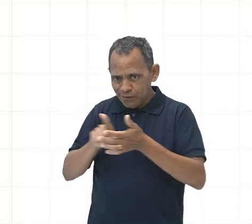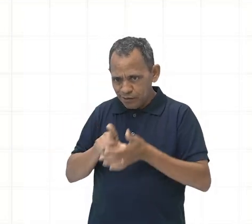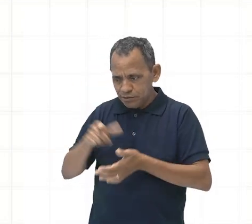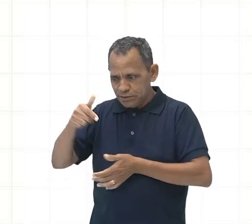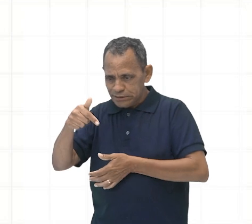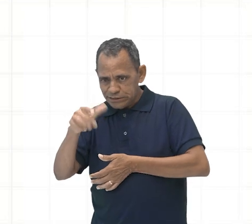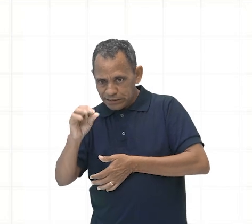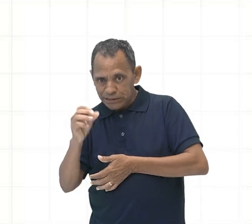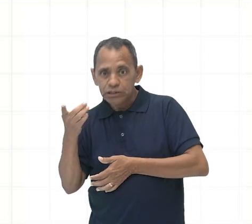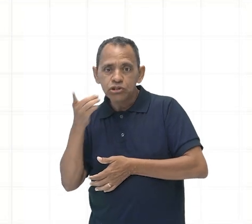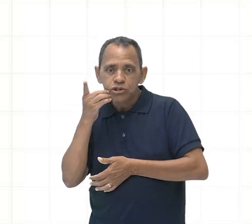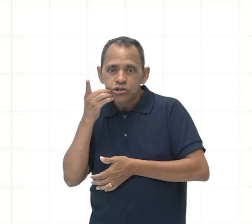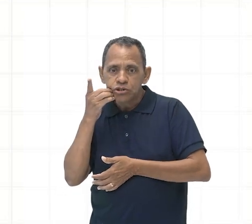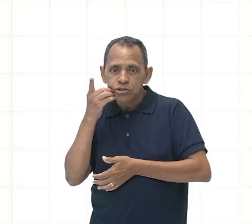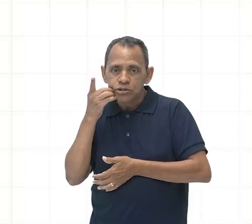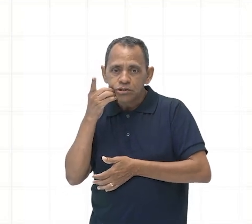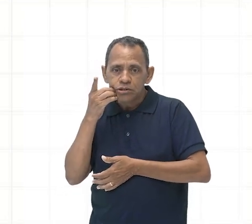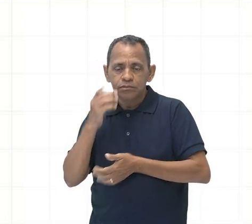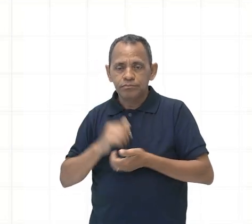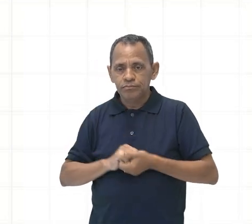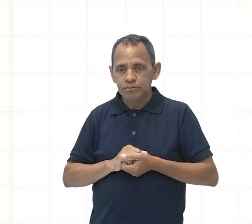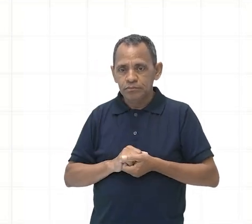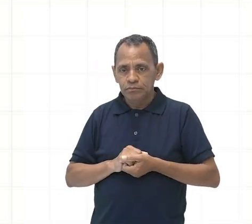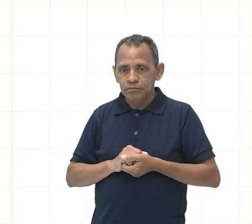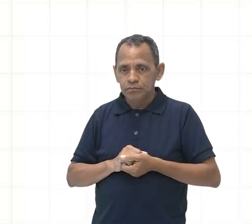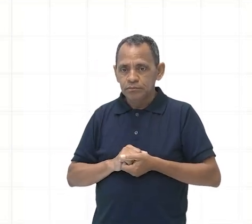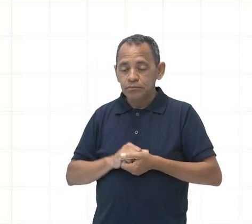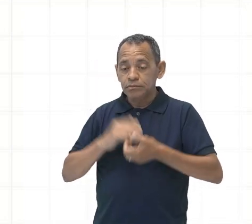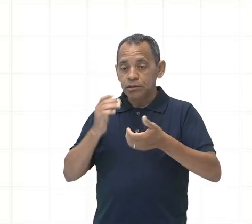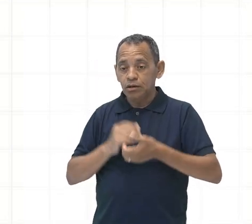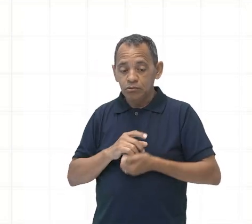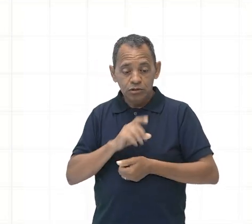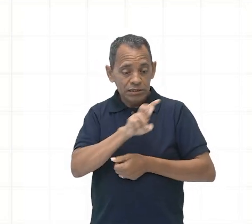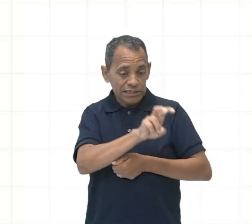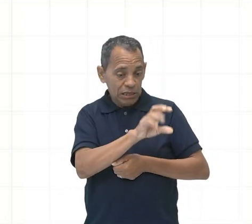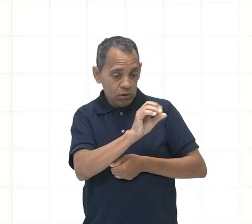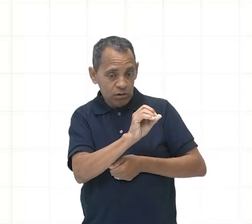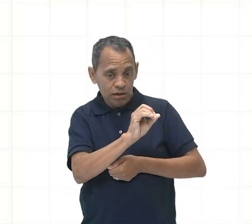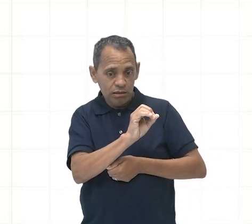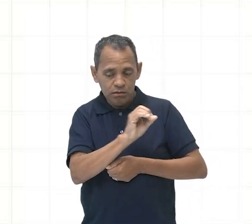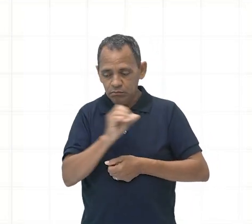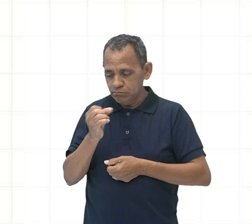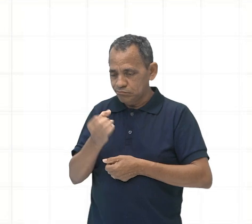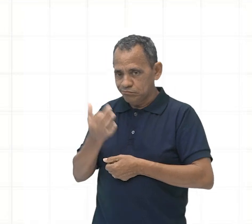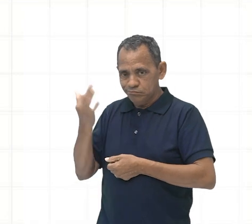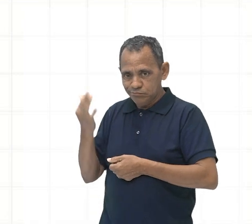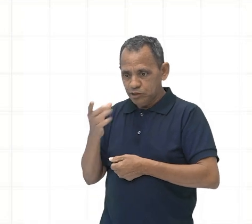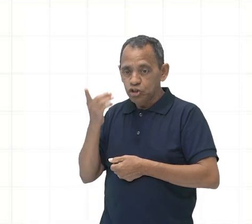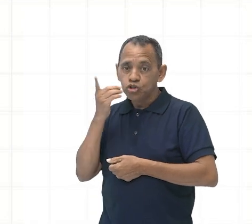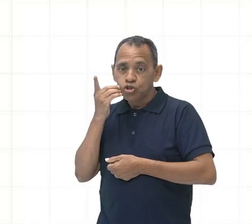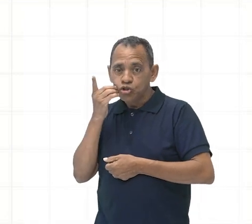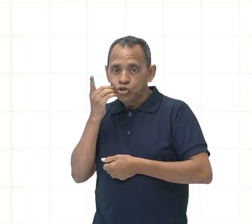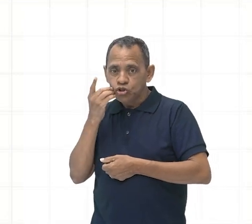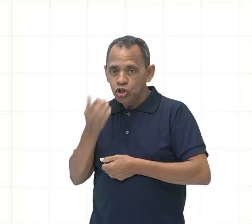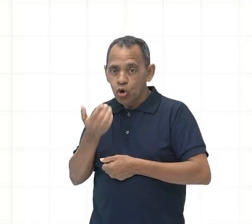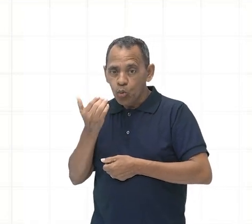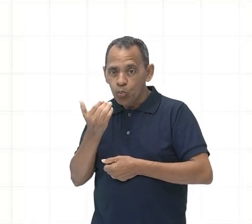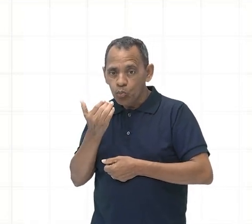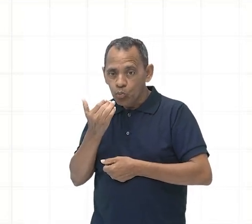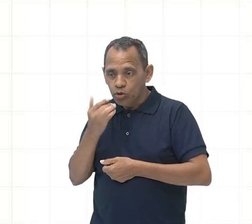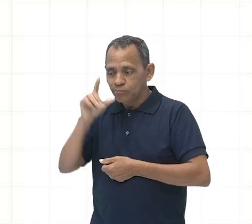a quantidade de dias que a comida vai durar será menor. Então, nós temos grandezas